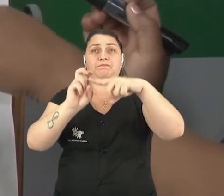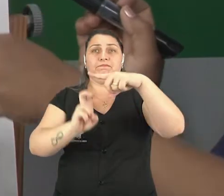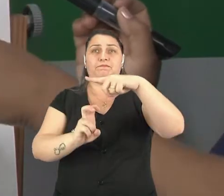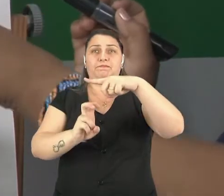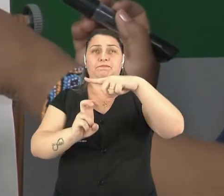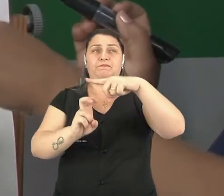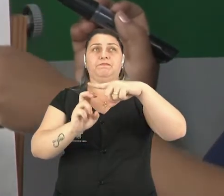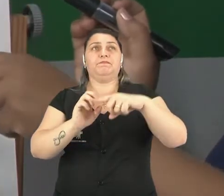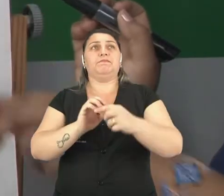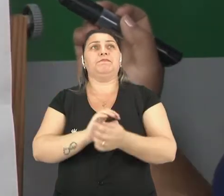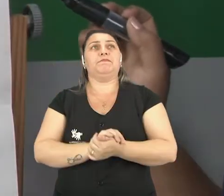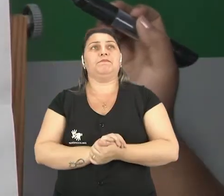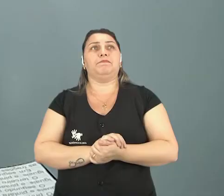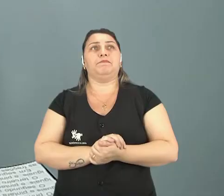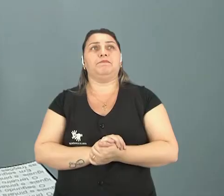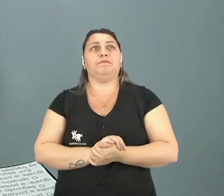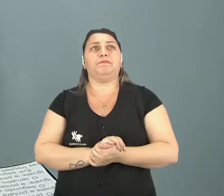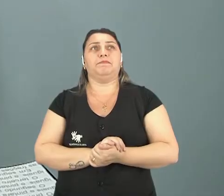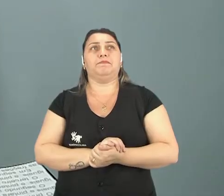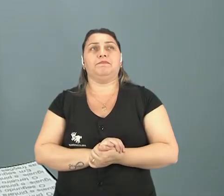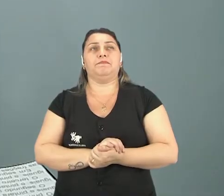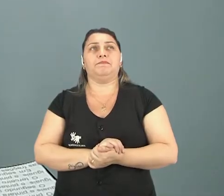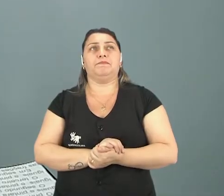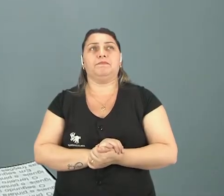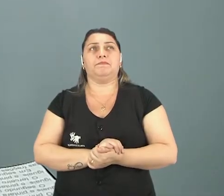1/5 do meu todo.